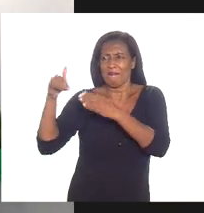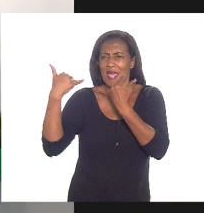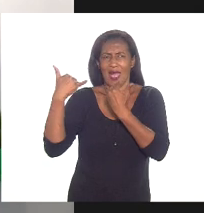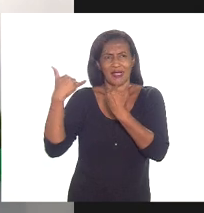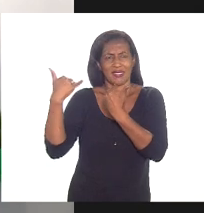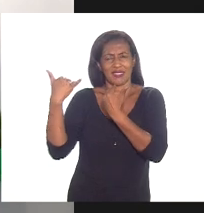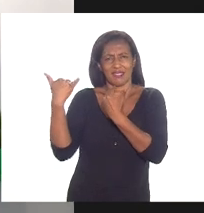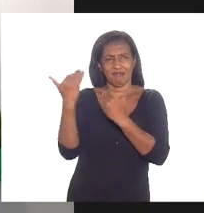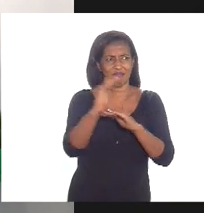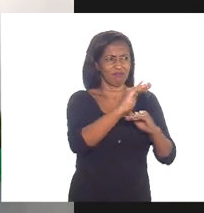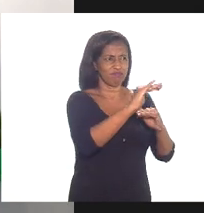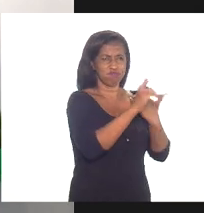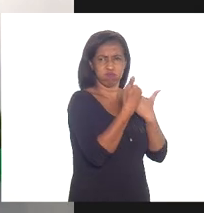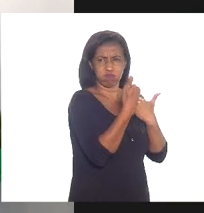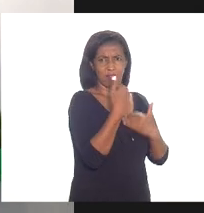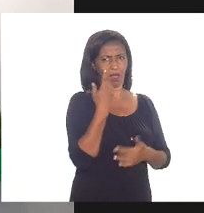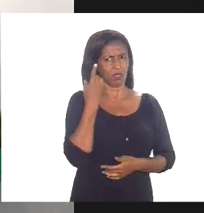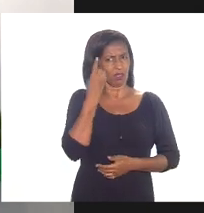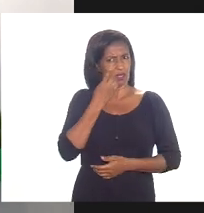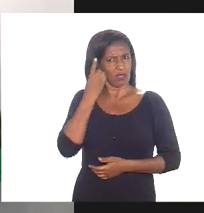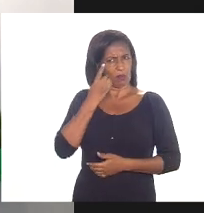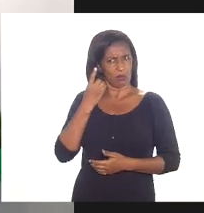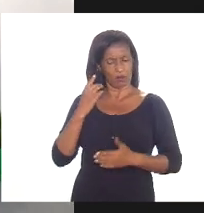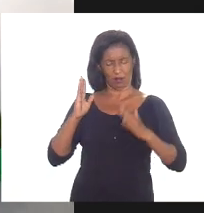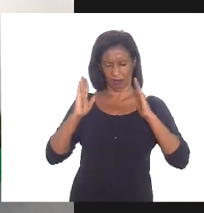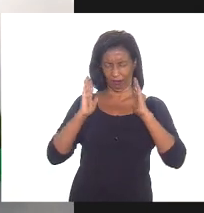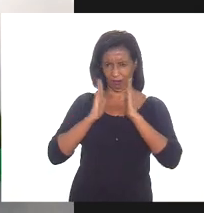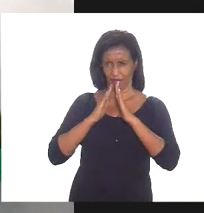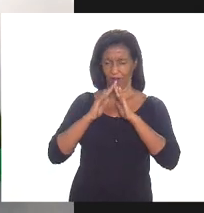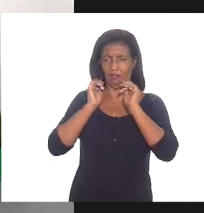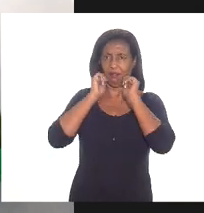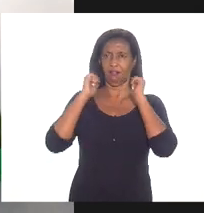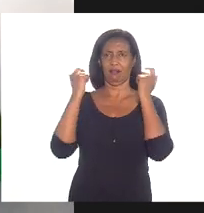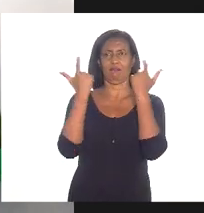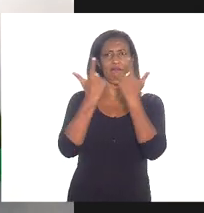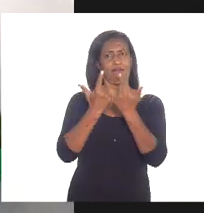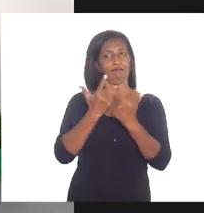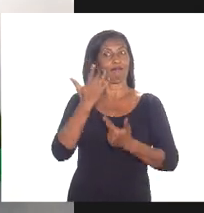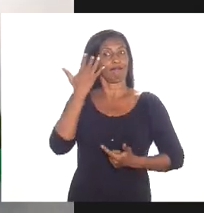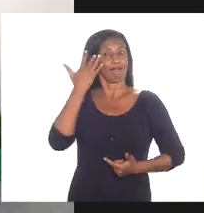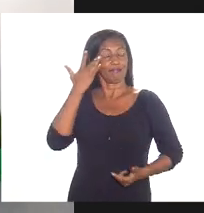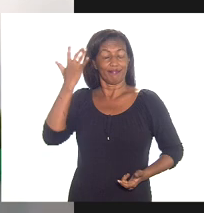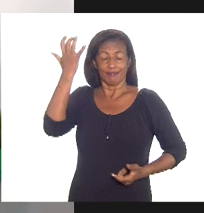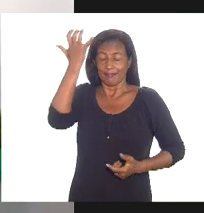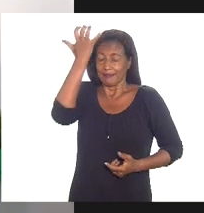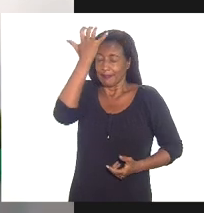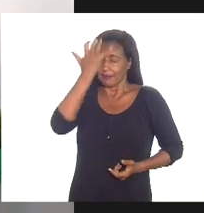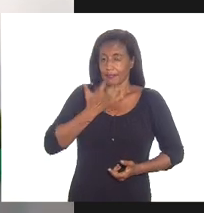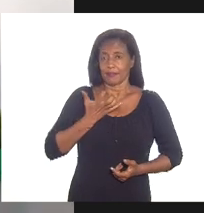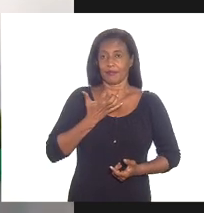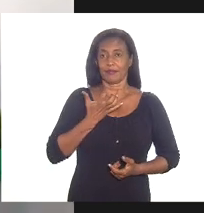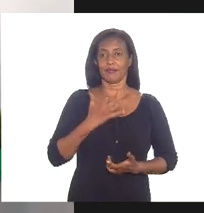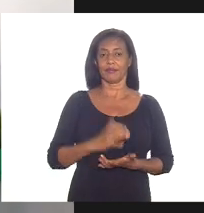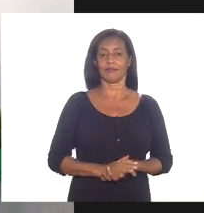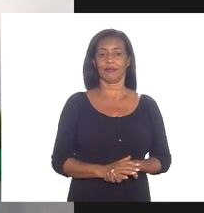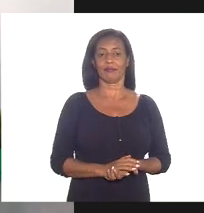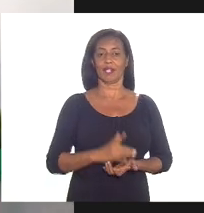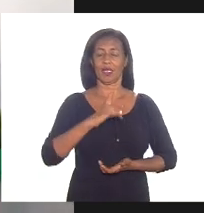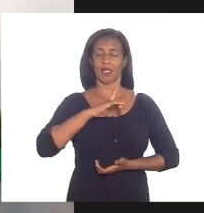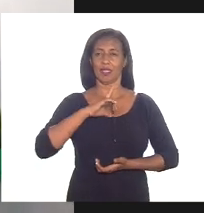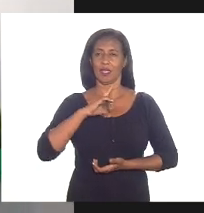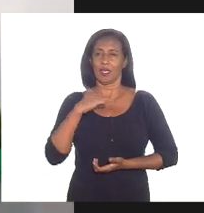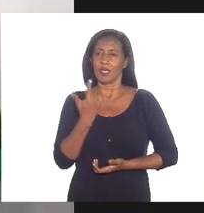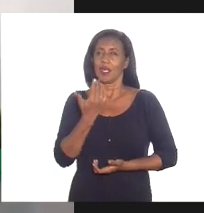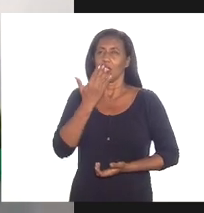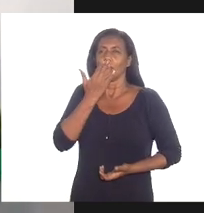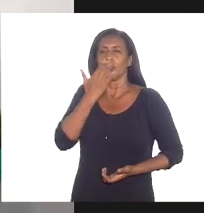seja destinada aos deputados e às deputadas dessa casa. Acho gravíssimo a gente ter esse